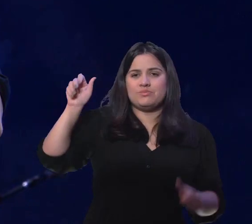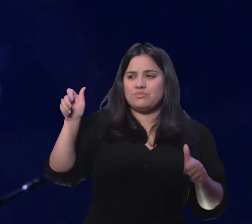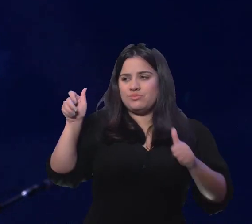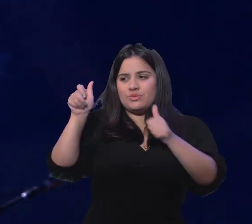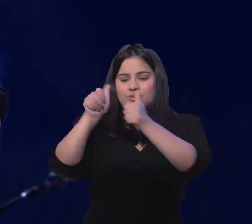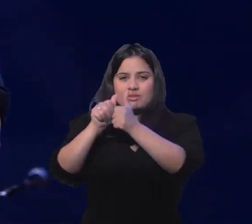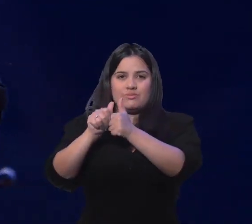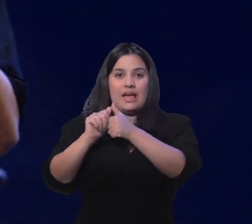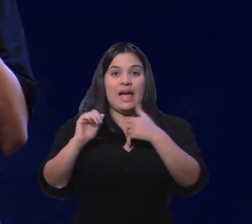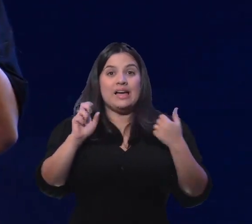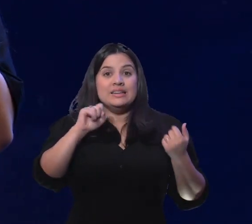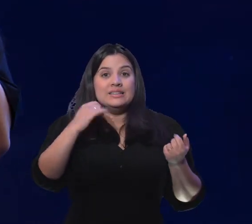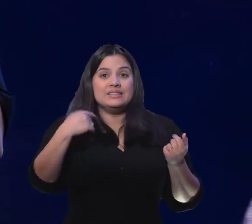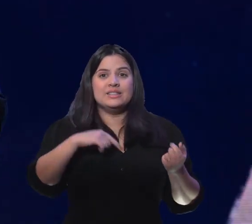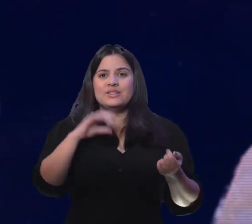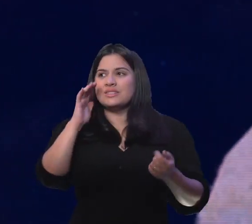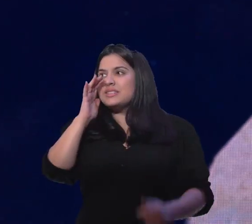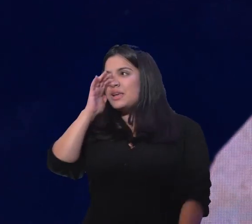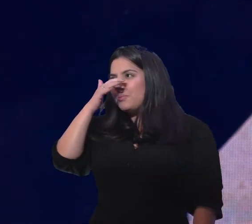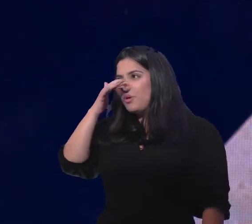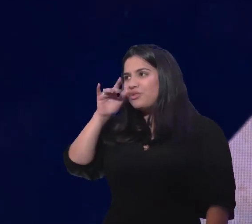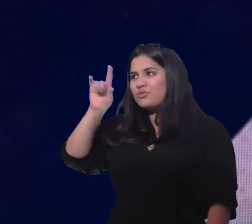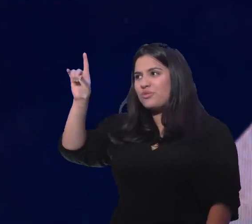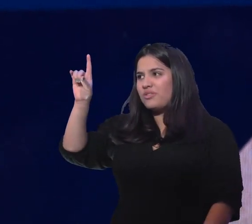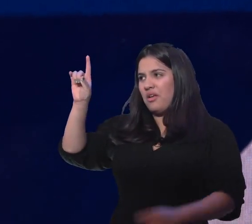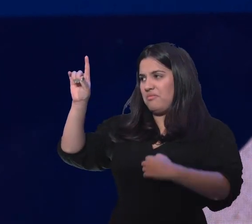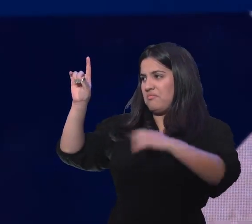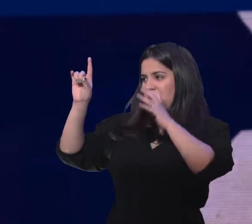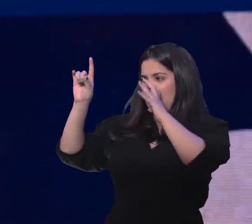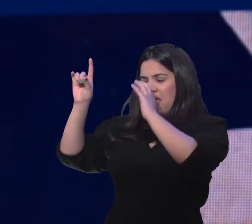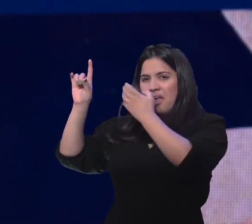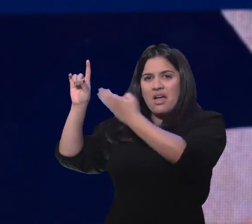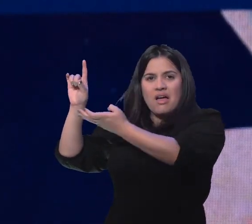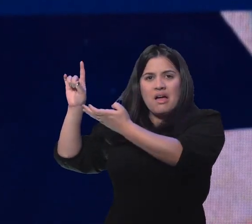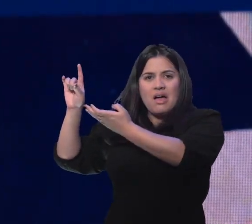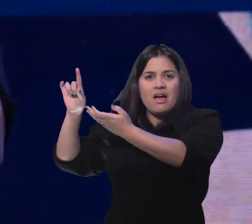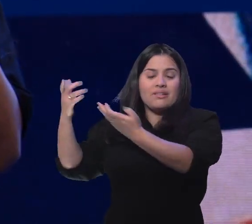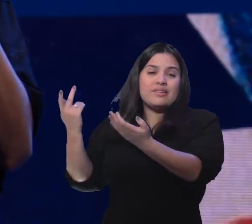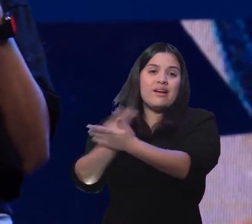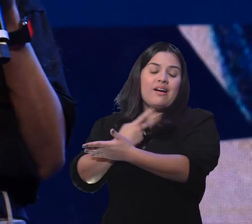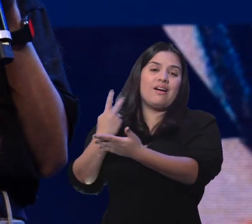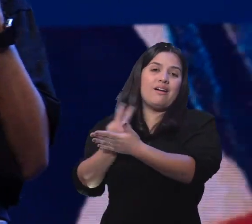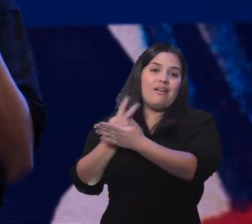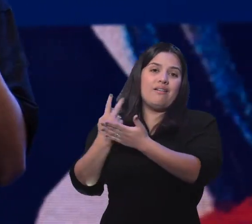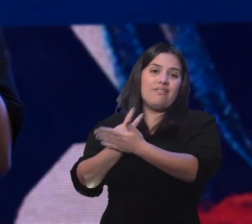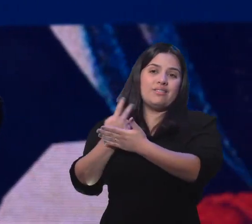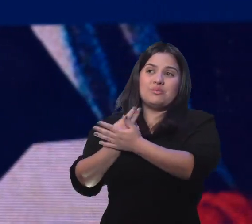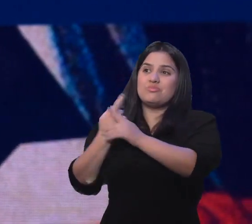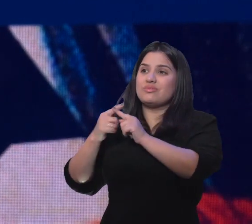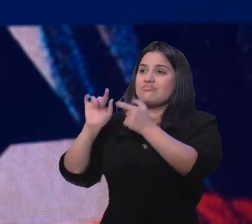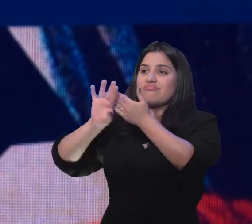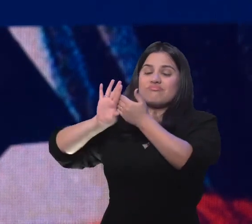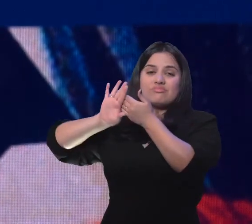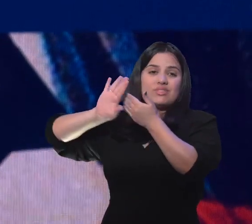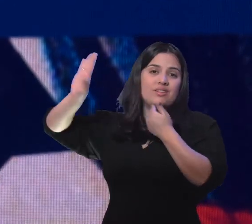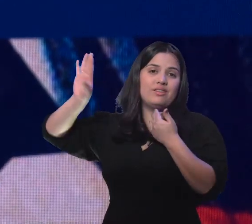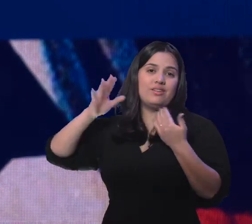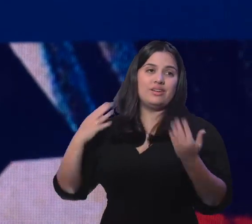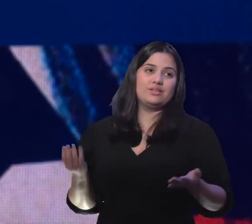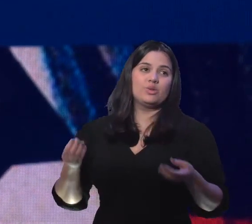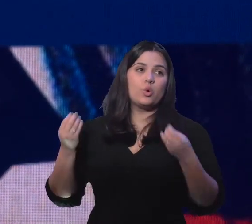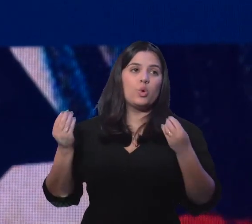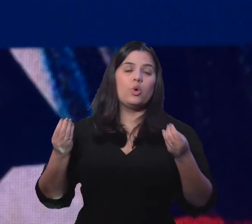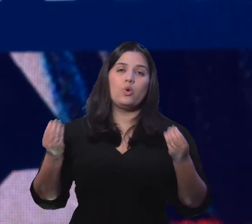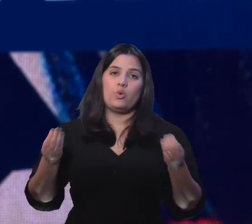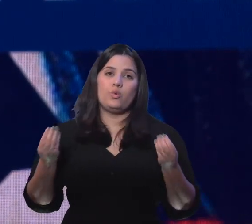quando a gente se rebela contra isso, a gente está se rebelando contra o próprio Senhor. A gente está se rebelando contra estar na presença